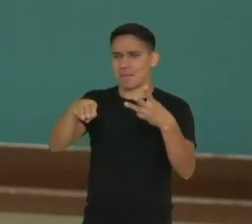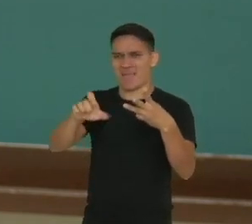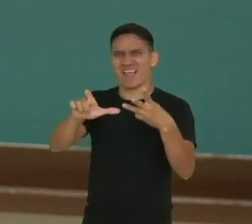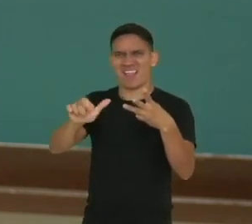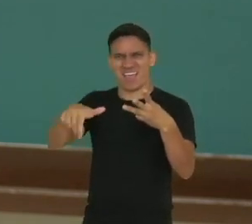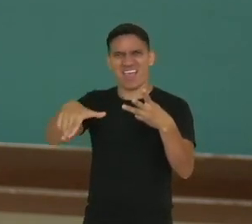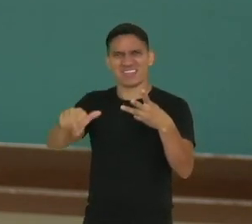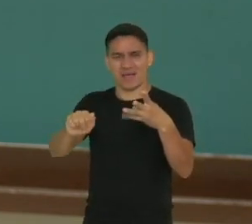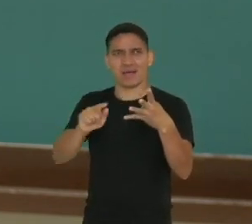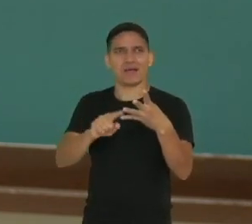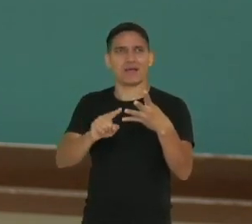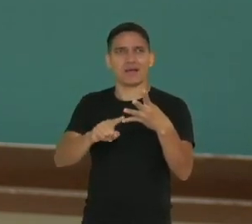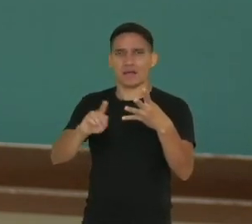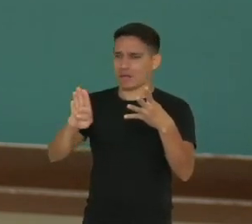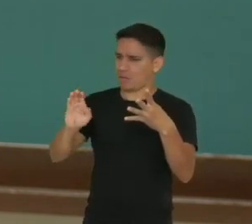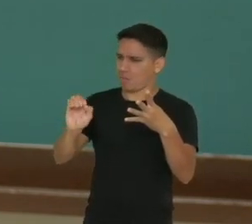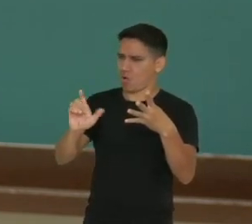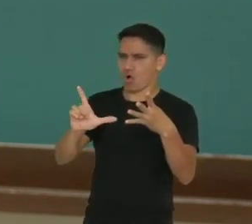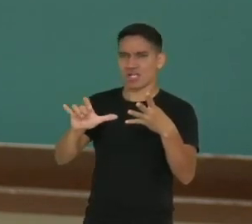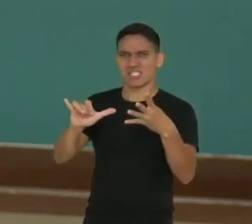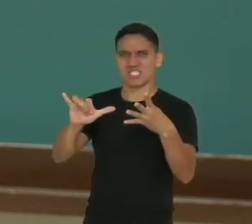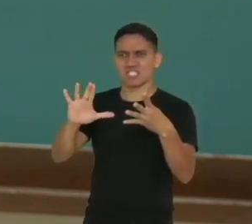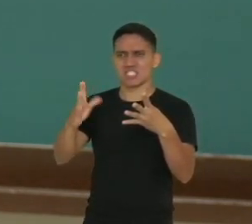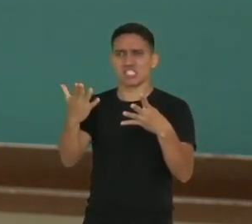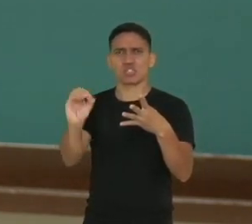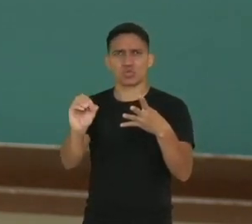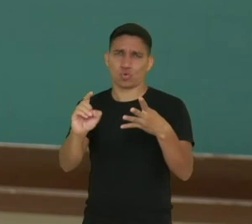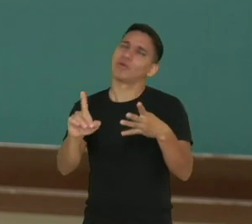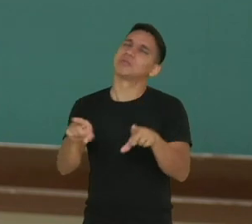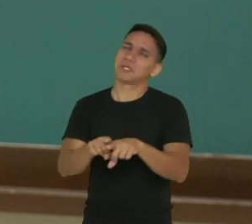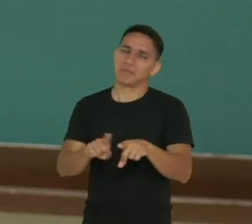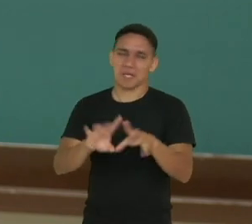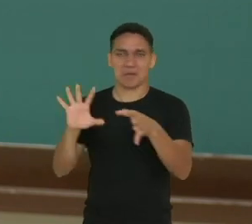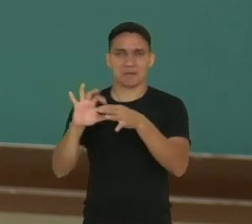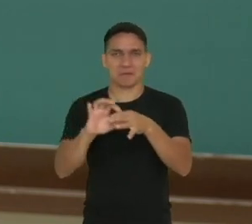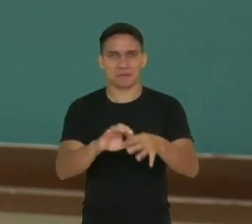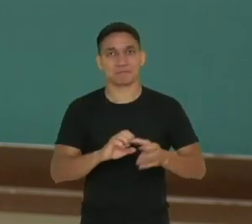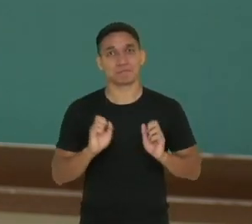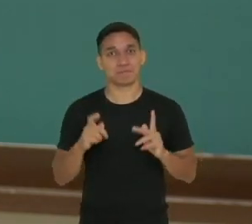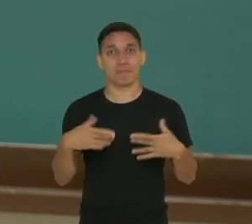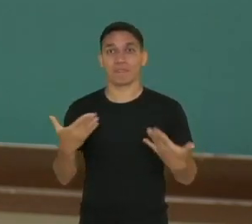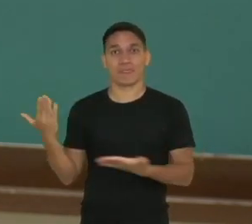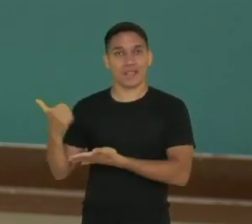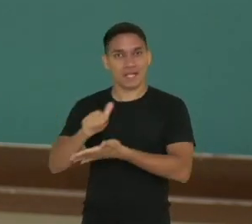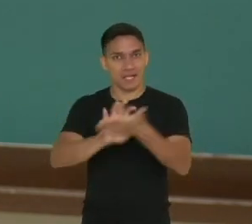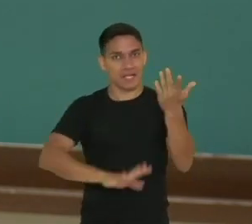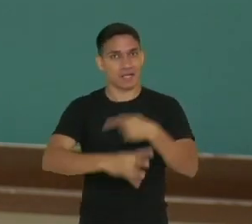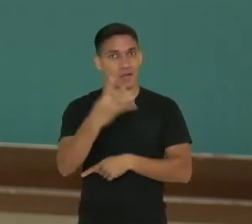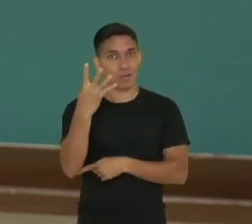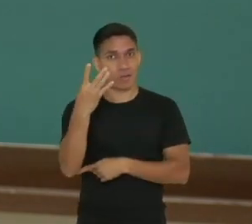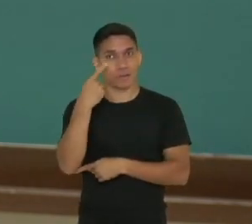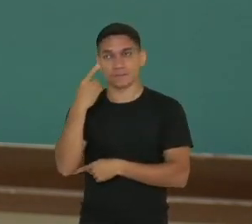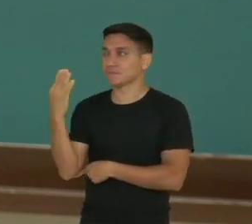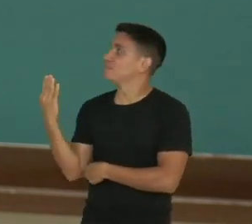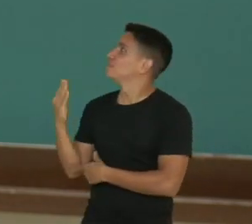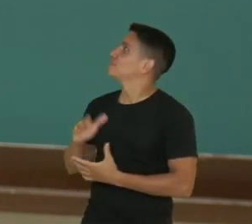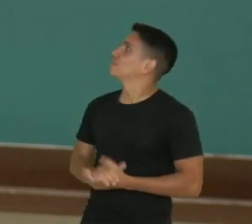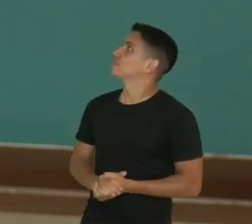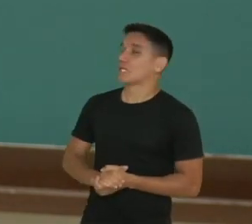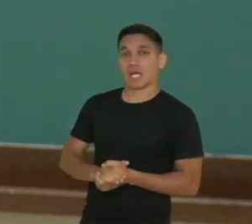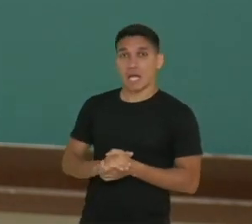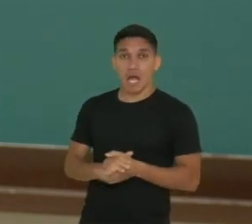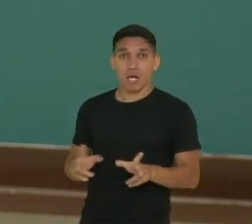e bolicho também nesse contexto, beleza? Agora, atividade número 4.